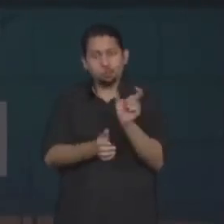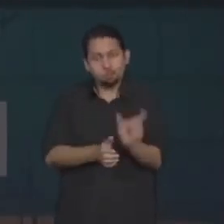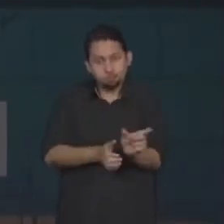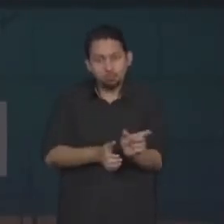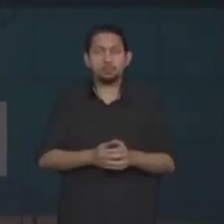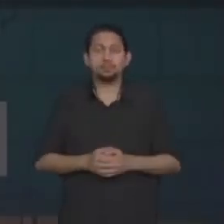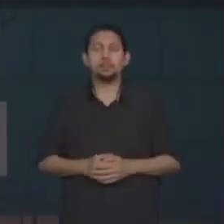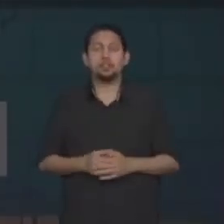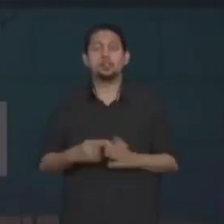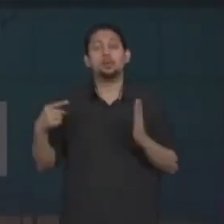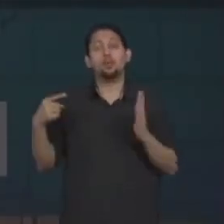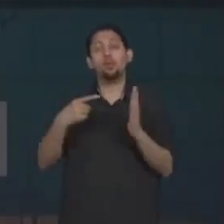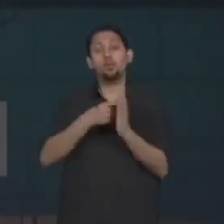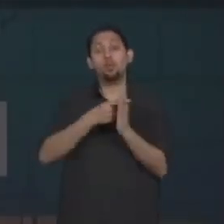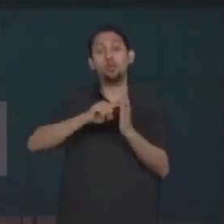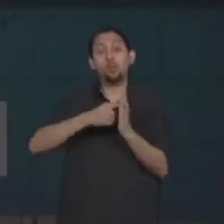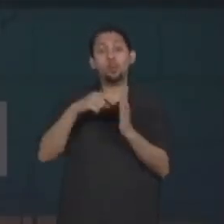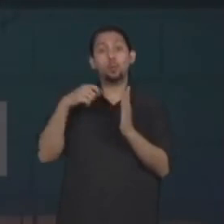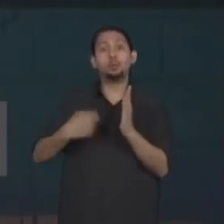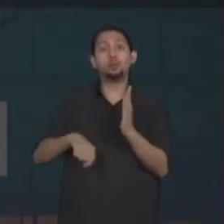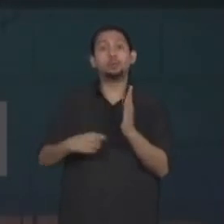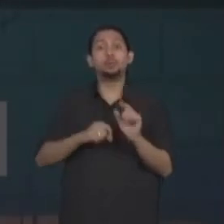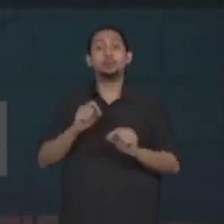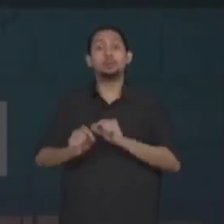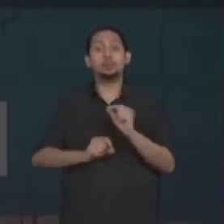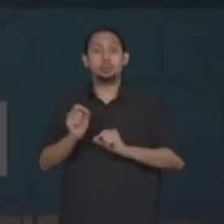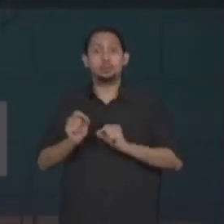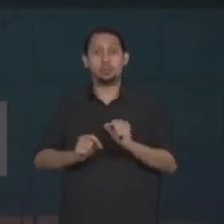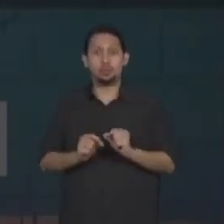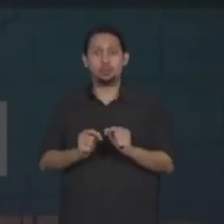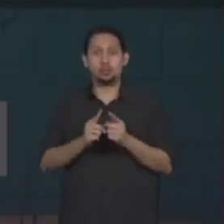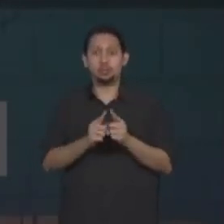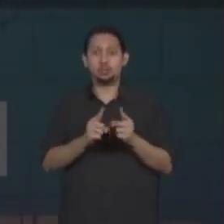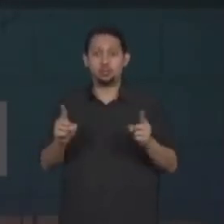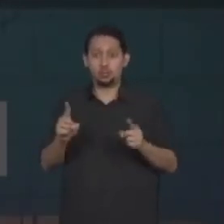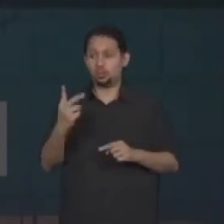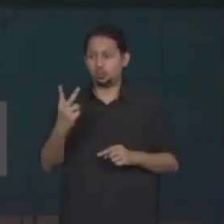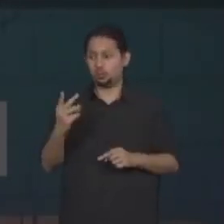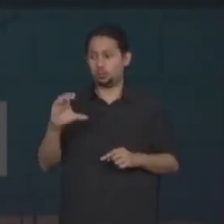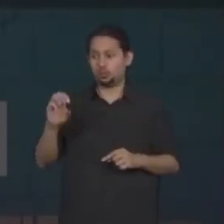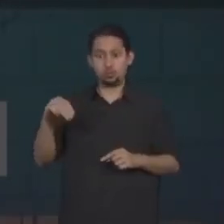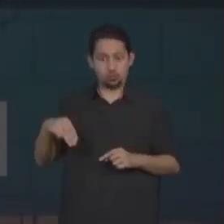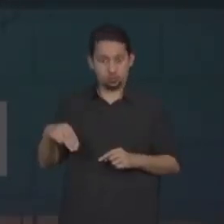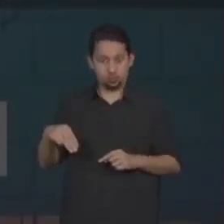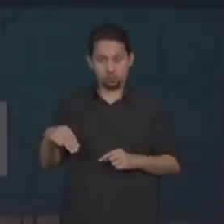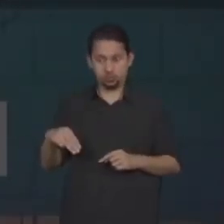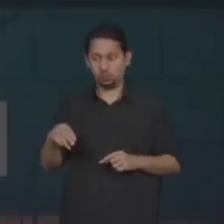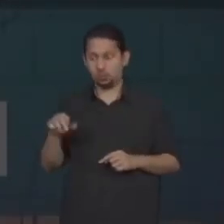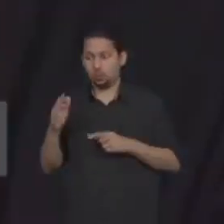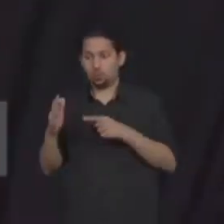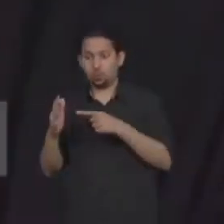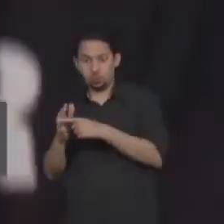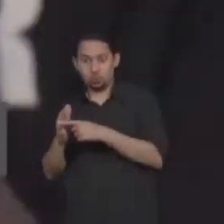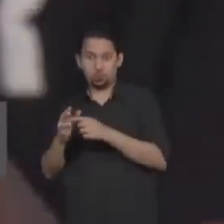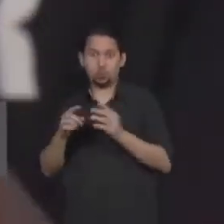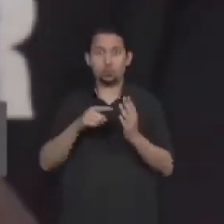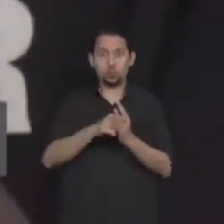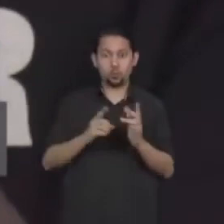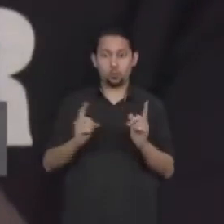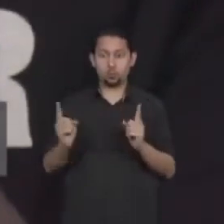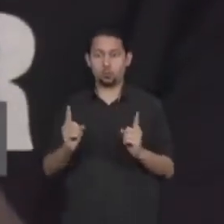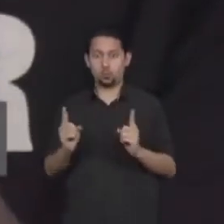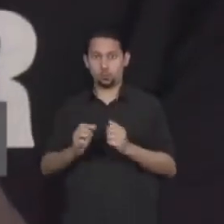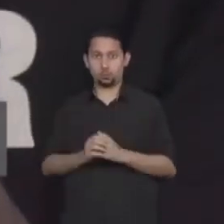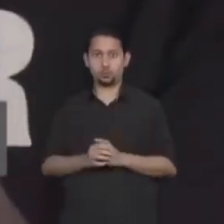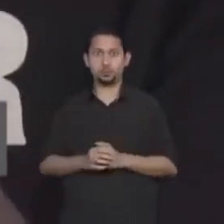furos dela precisam ter uma distância de 2 centímetros entre um furo e outro.